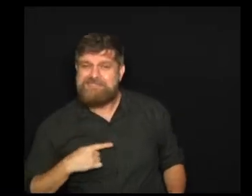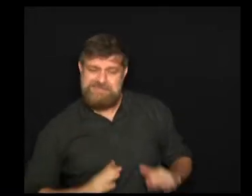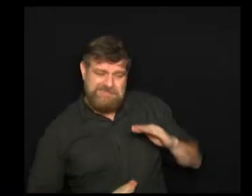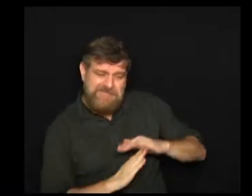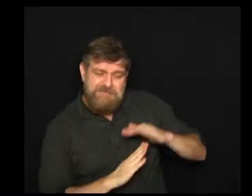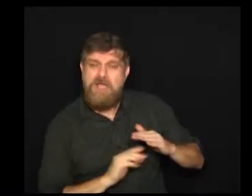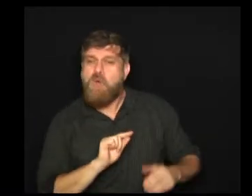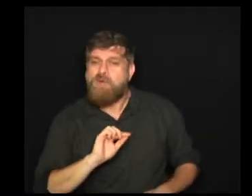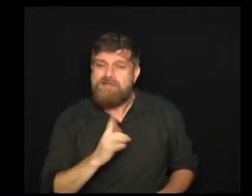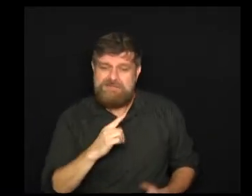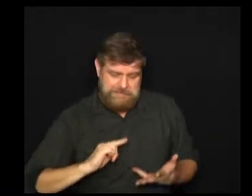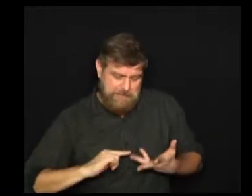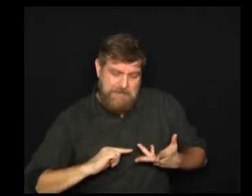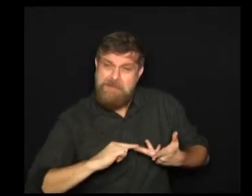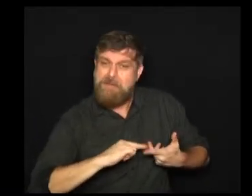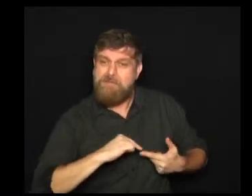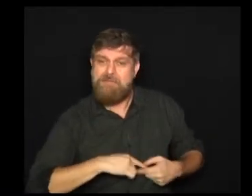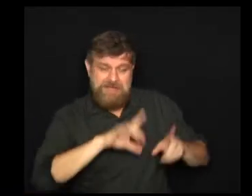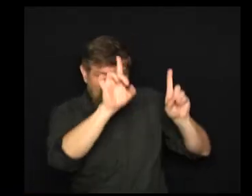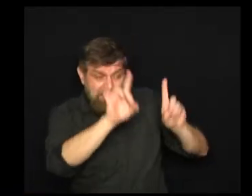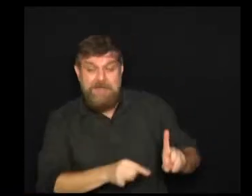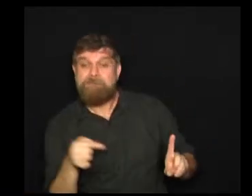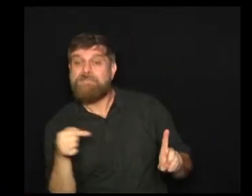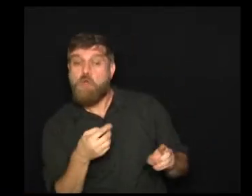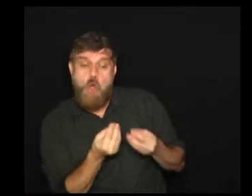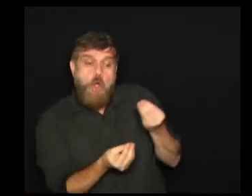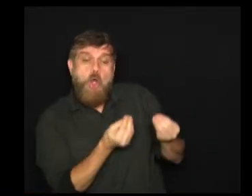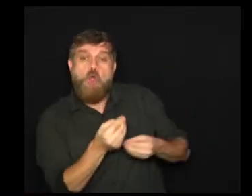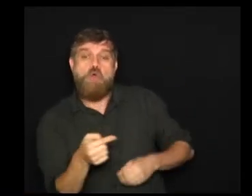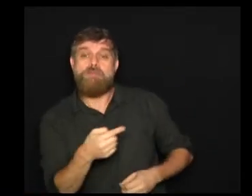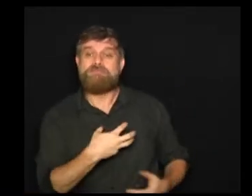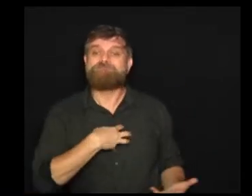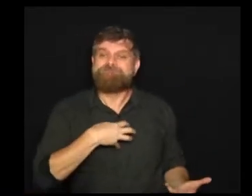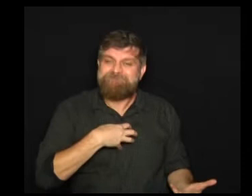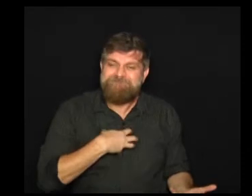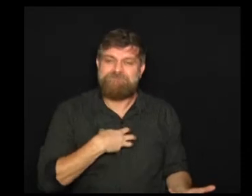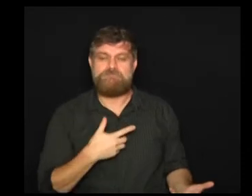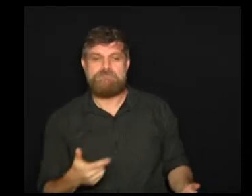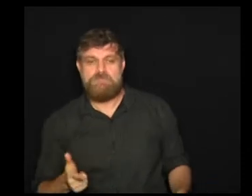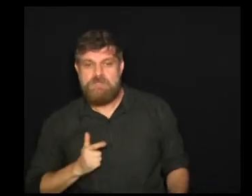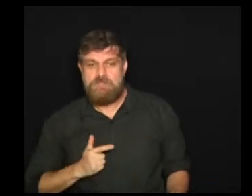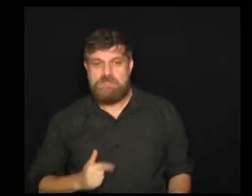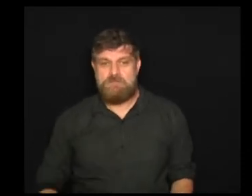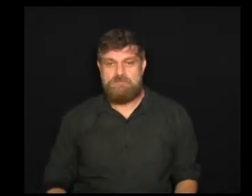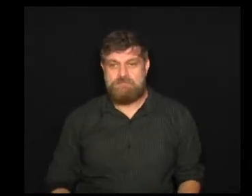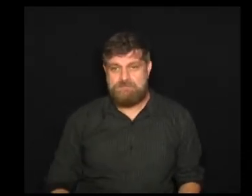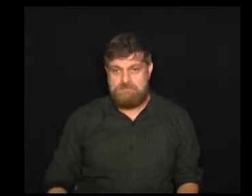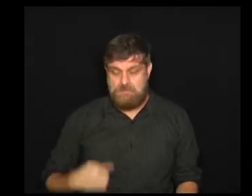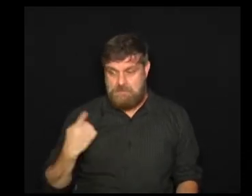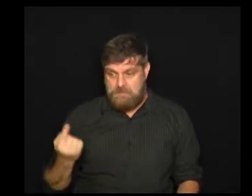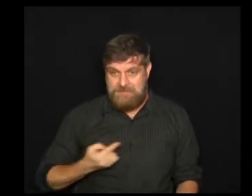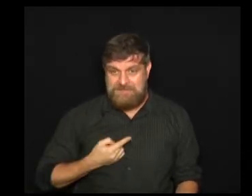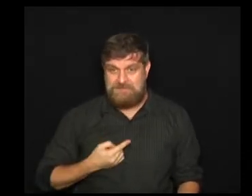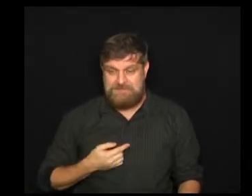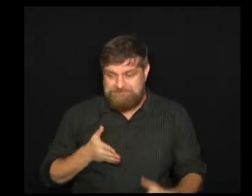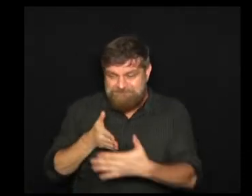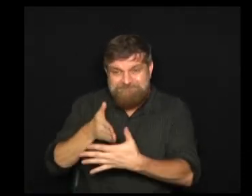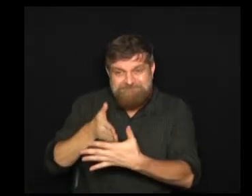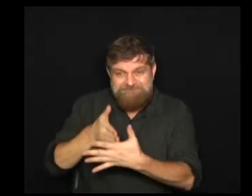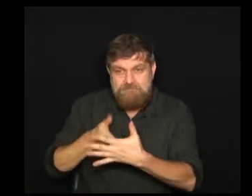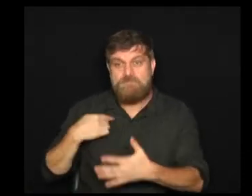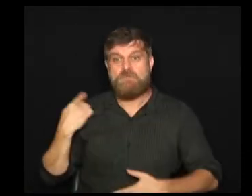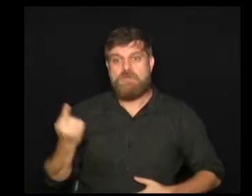as implicações que aquela deficiência impõe àquela pessoa. Então, para não ter esse tipo de restrição na hora do